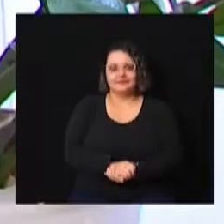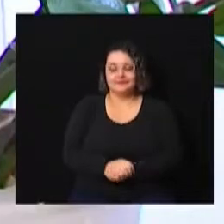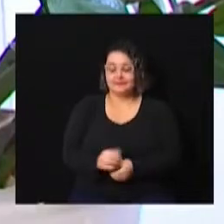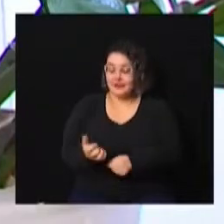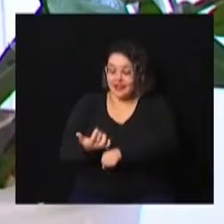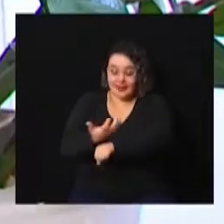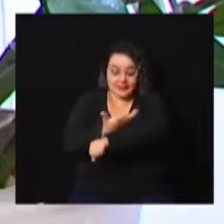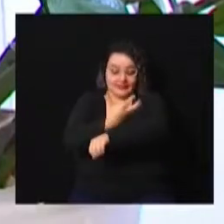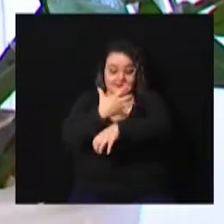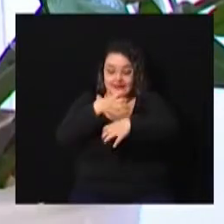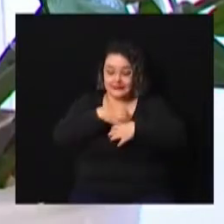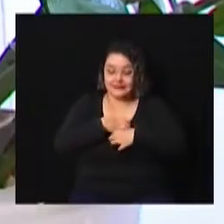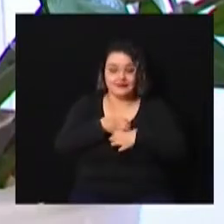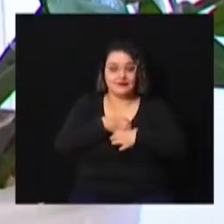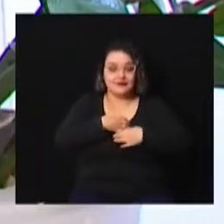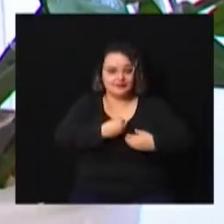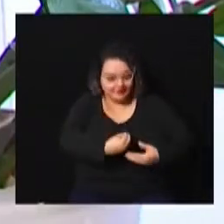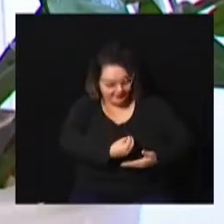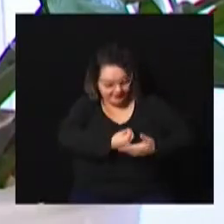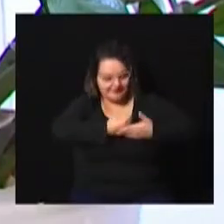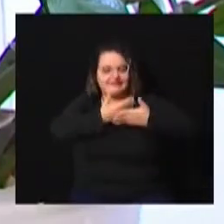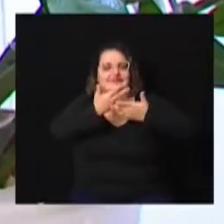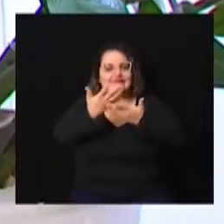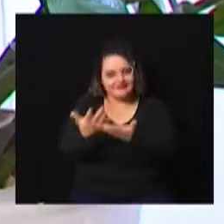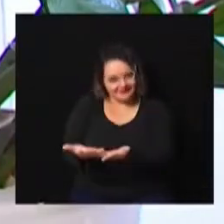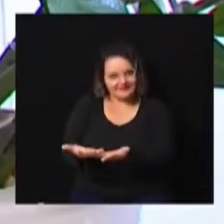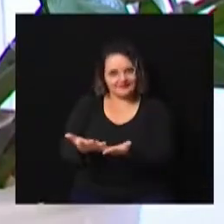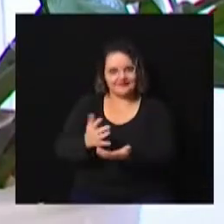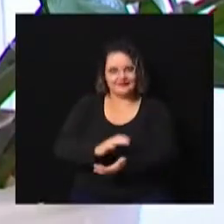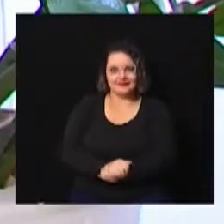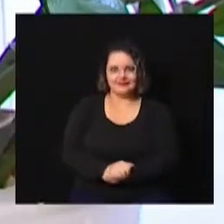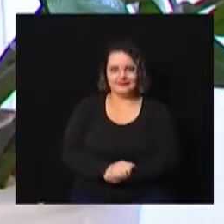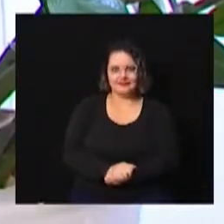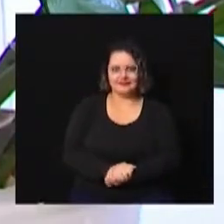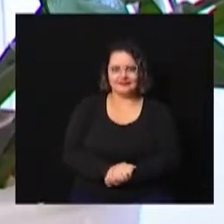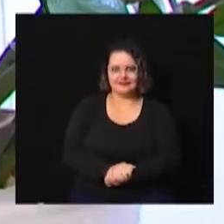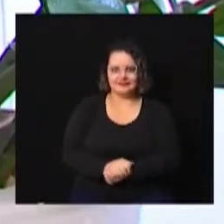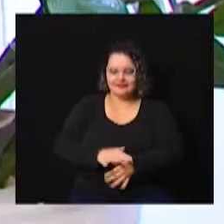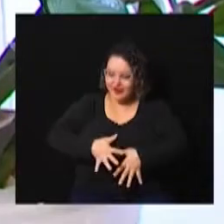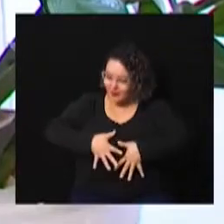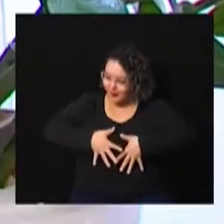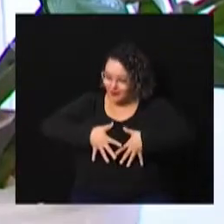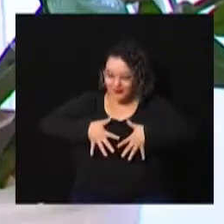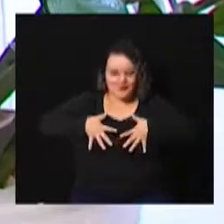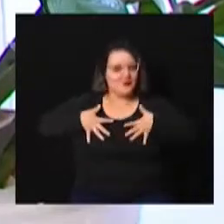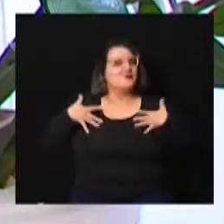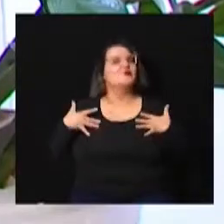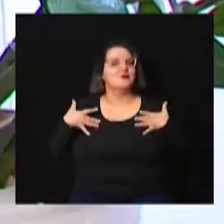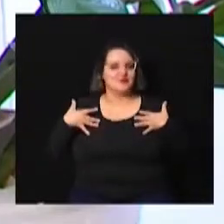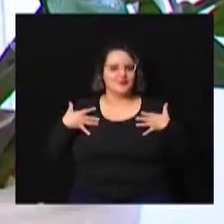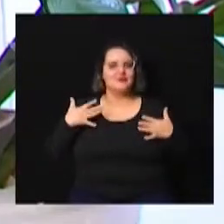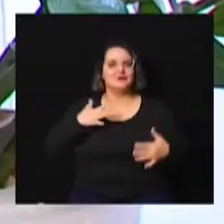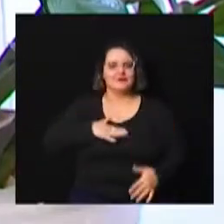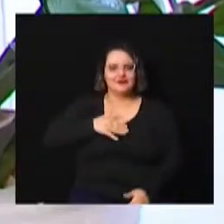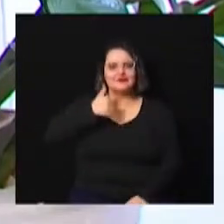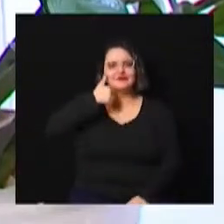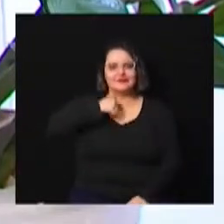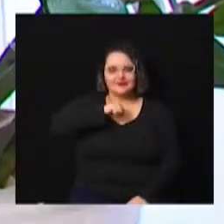muito emocionante a dedicação que ela tem. Você sente emocionado? Orgulho, muito